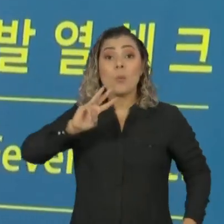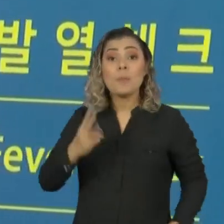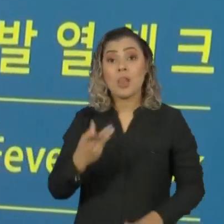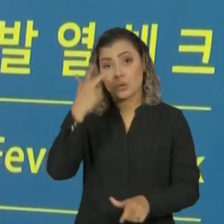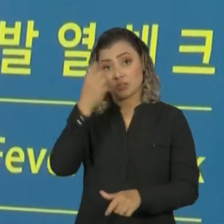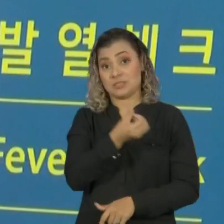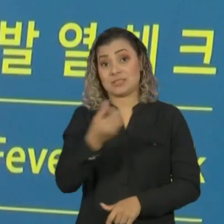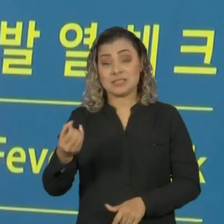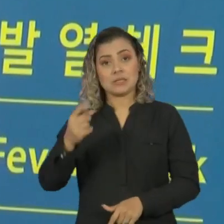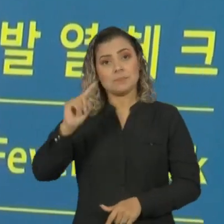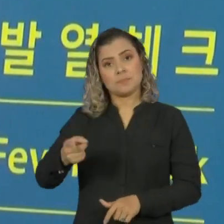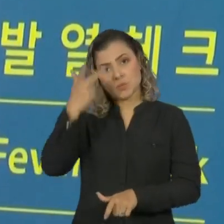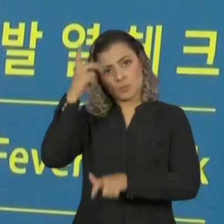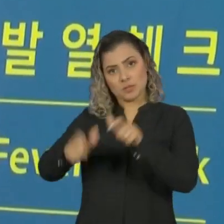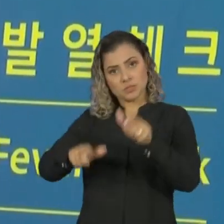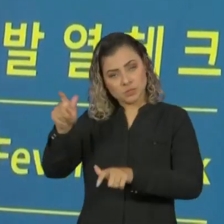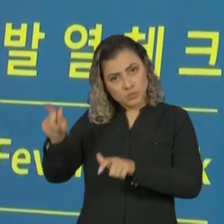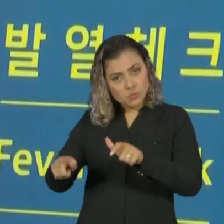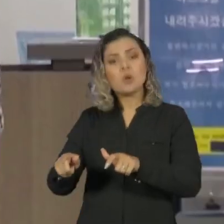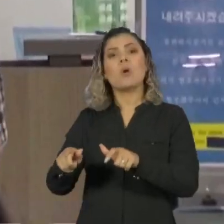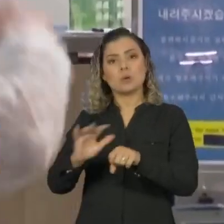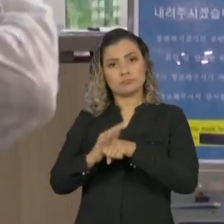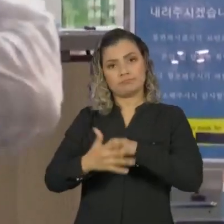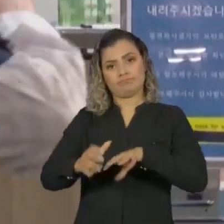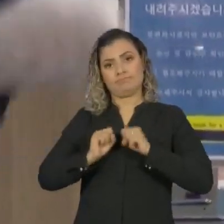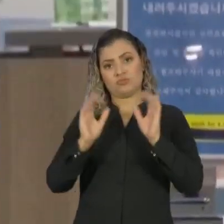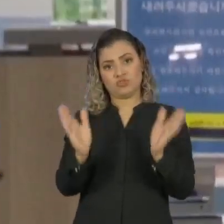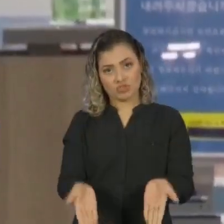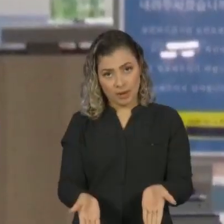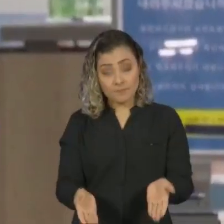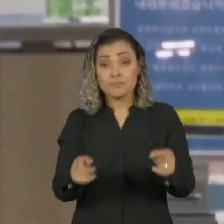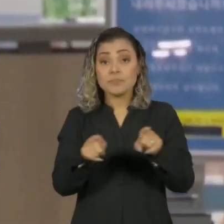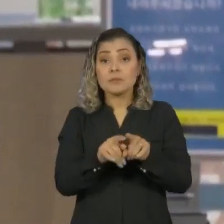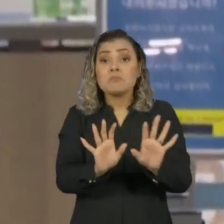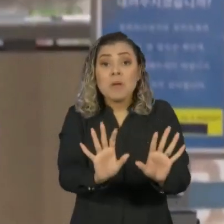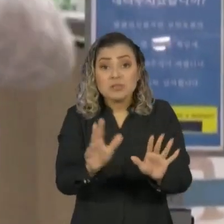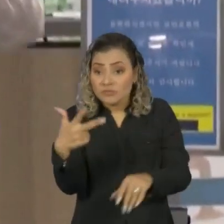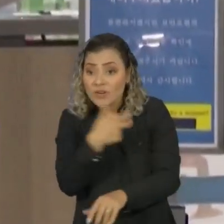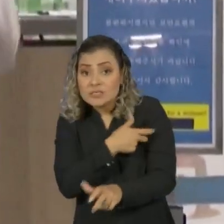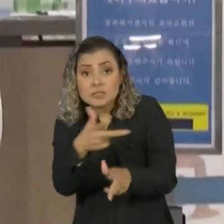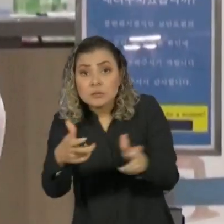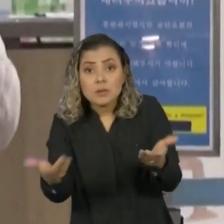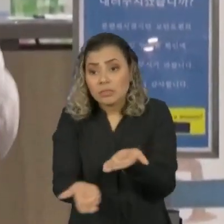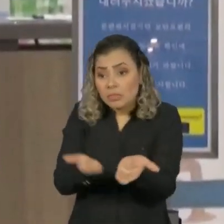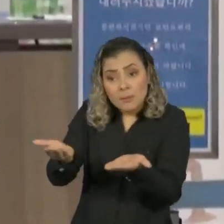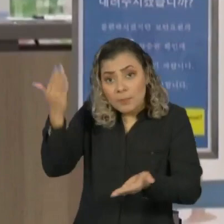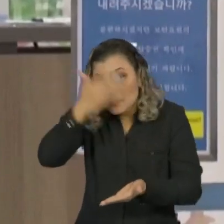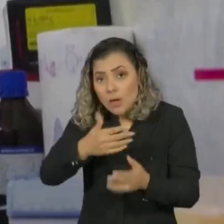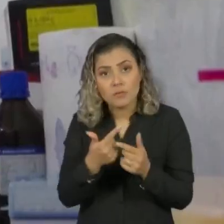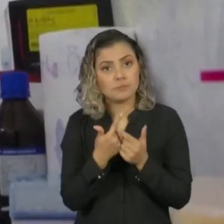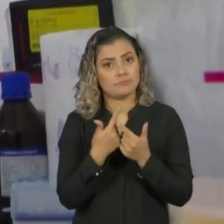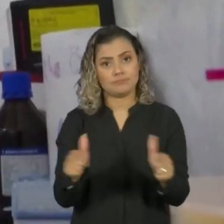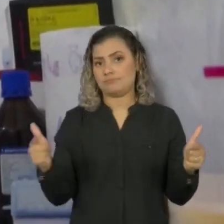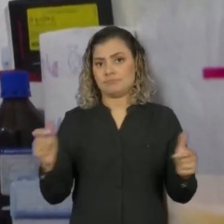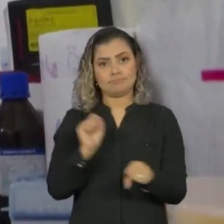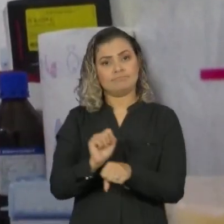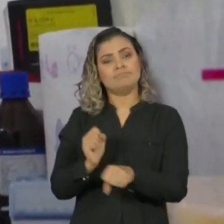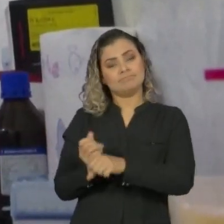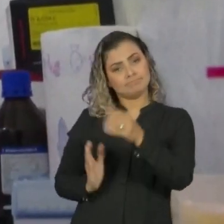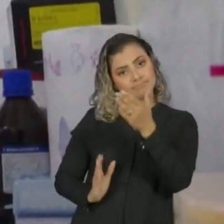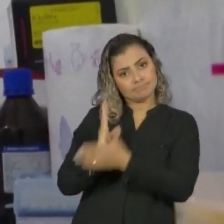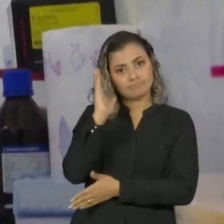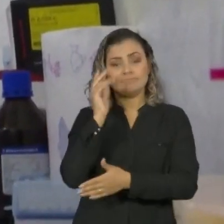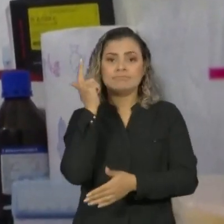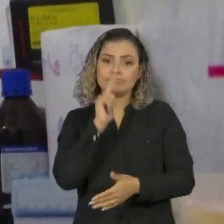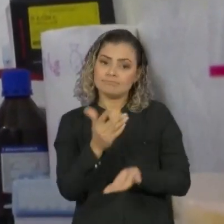e 600 mil pessoas com a infecção, mas nenhuma vacina ou tratamento foi ainda aprovado para